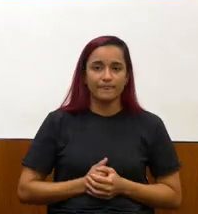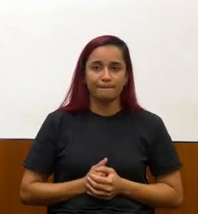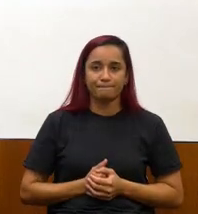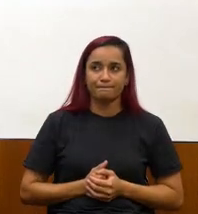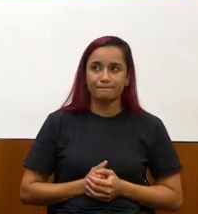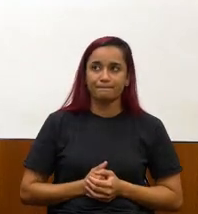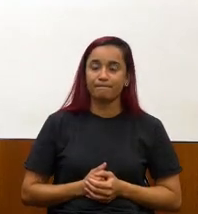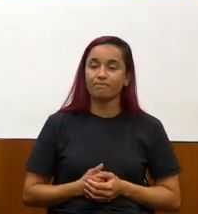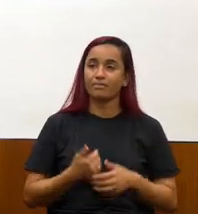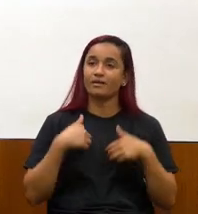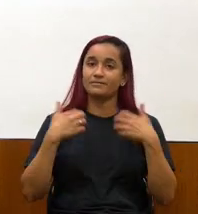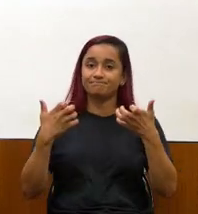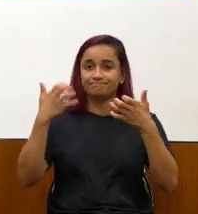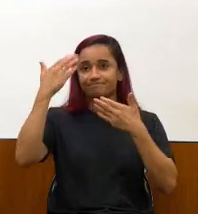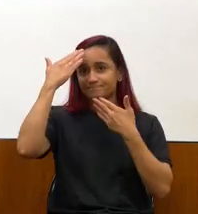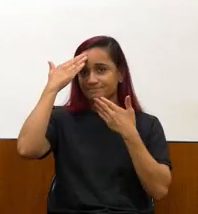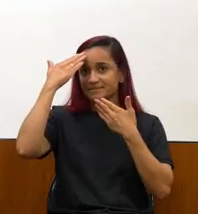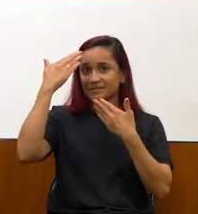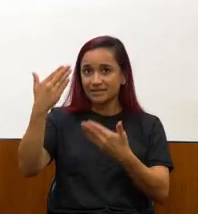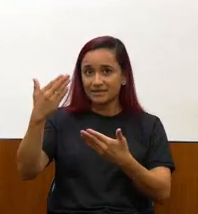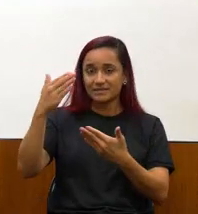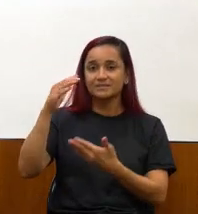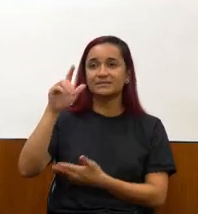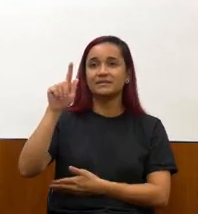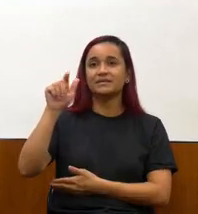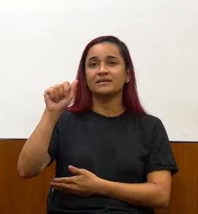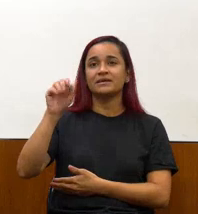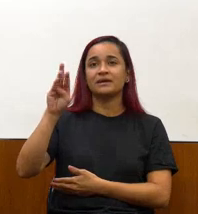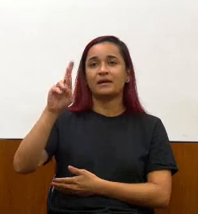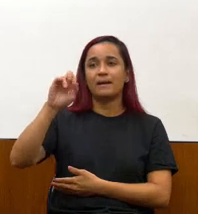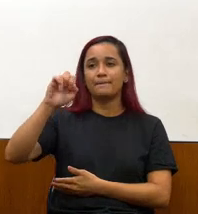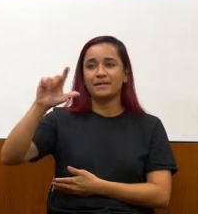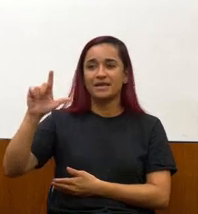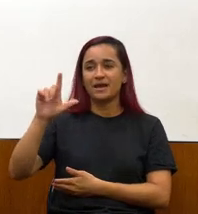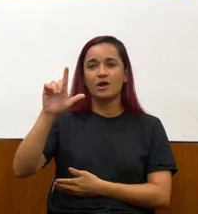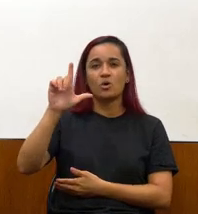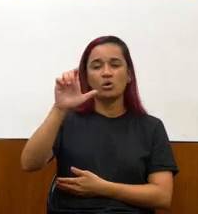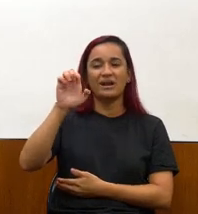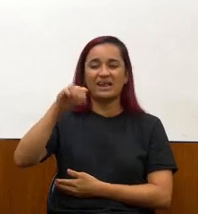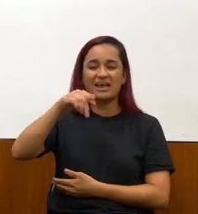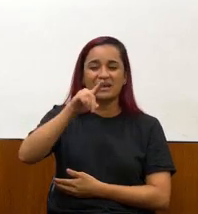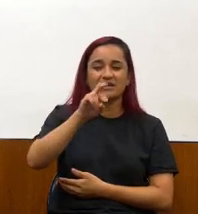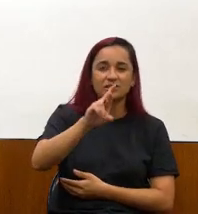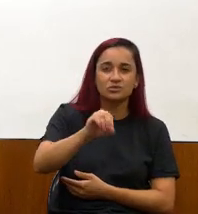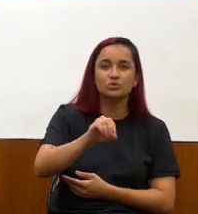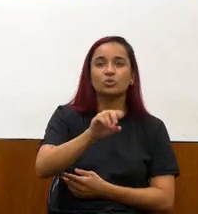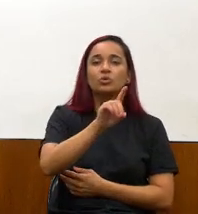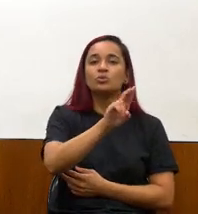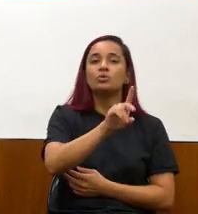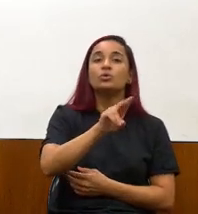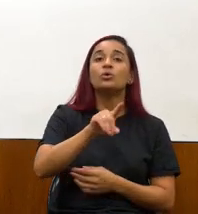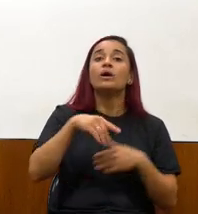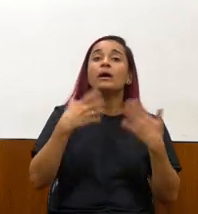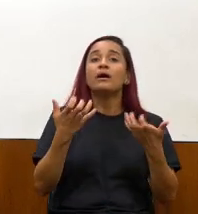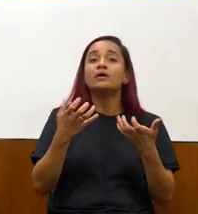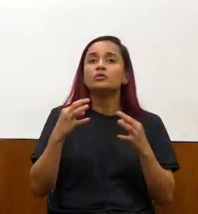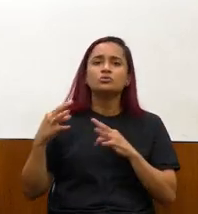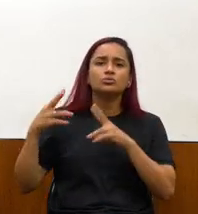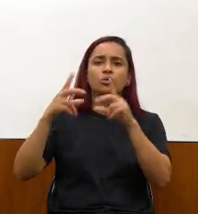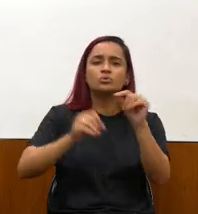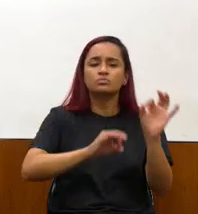Eu agradeço Gabriel Leandro Rodrigues, coordenador do programa Incluo, do Mano